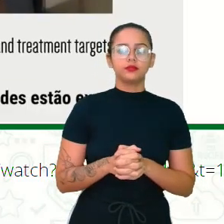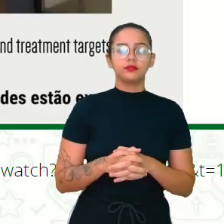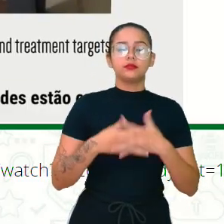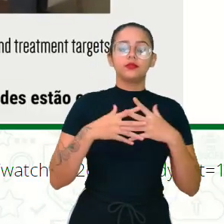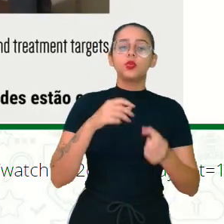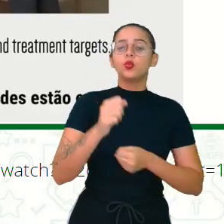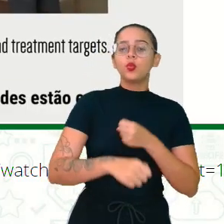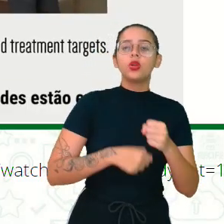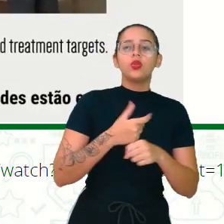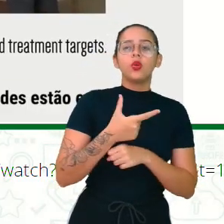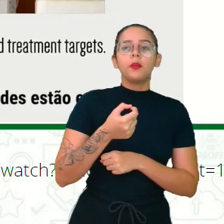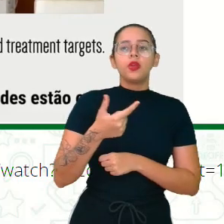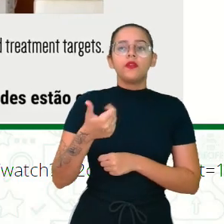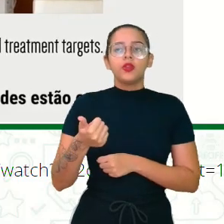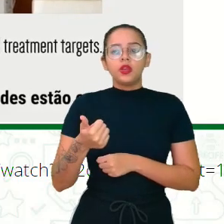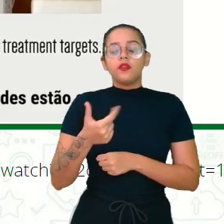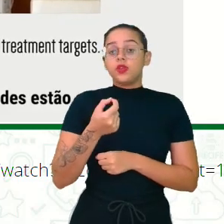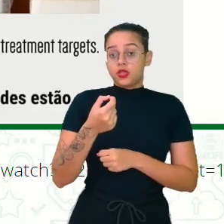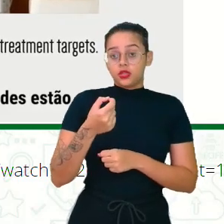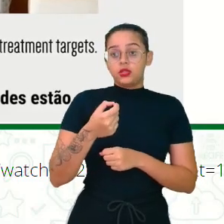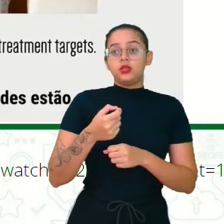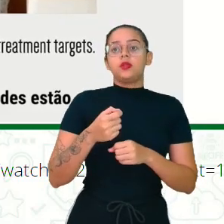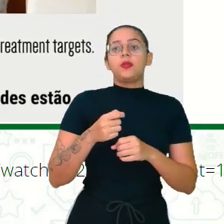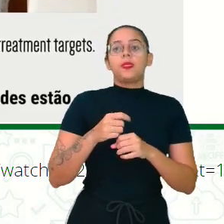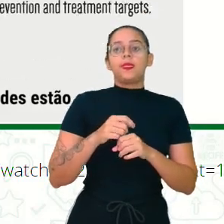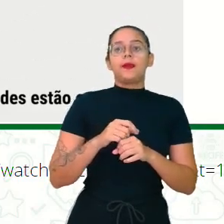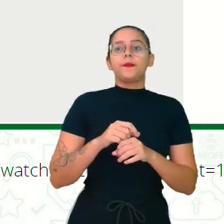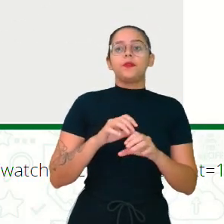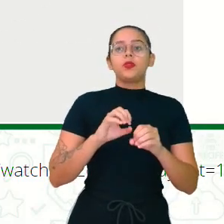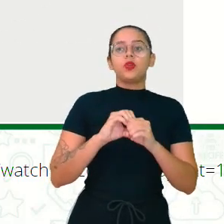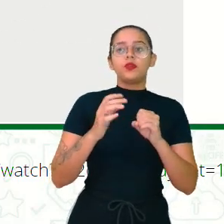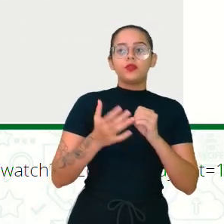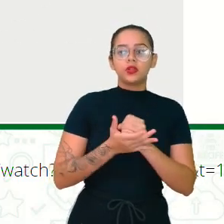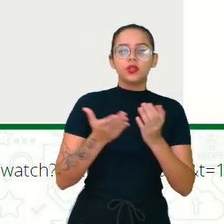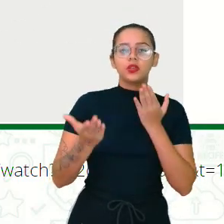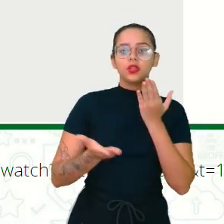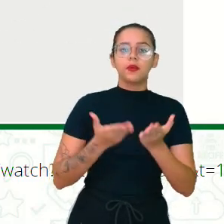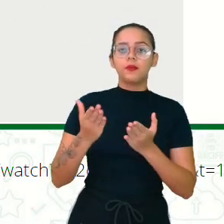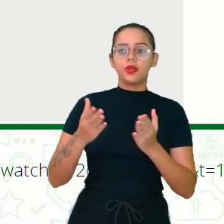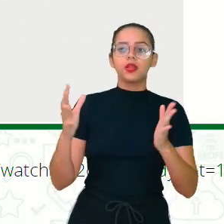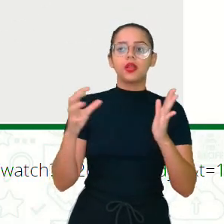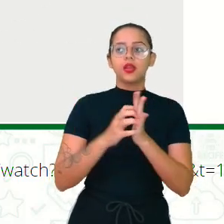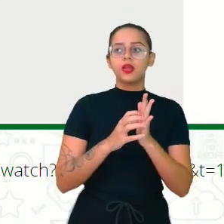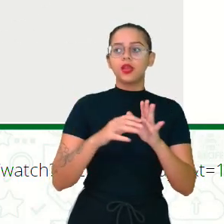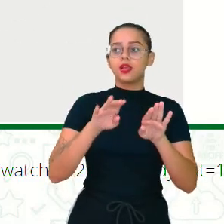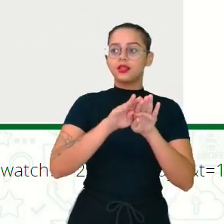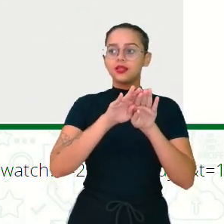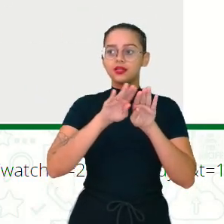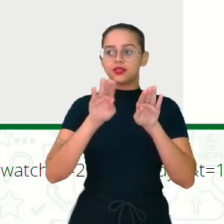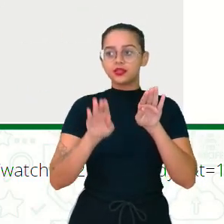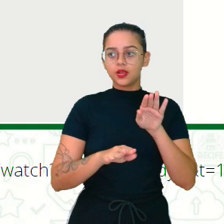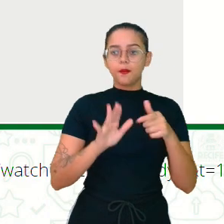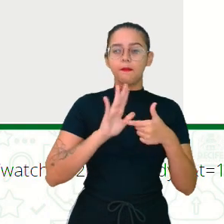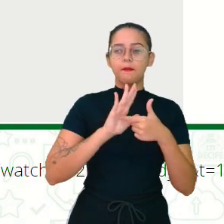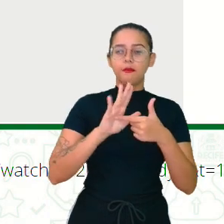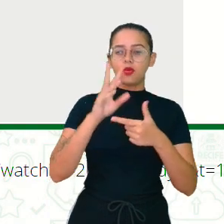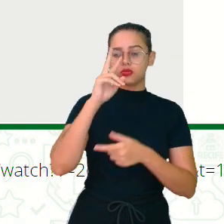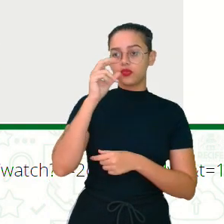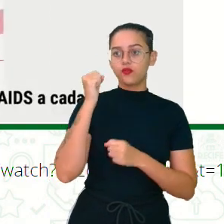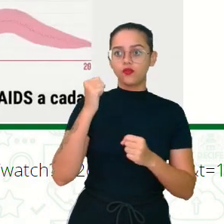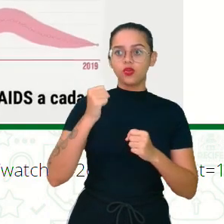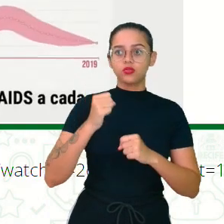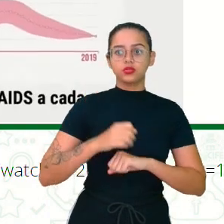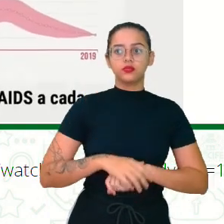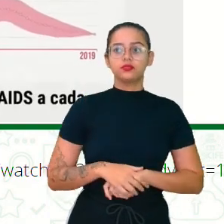Em 2020, a Covid-19 afeta as metas de prevenção e tratamento do HIV e as desigualdades aparecem com bastante